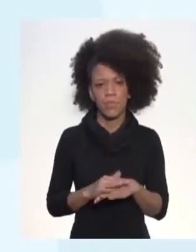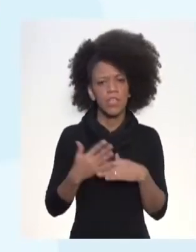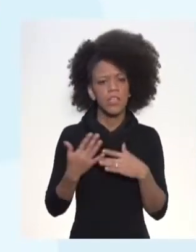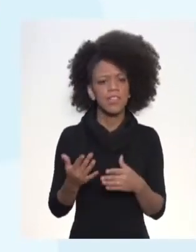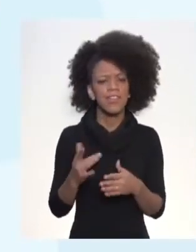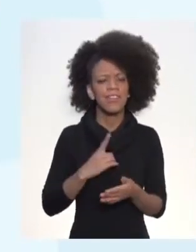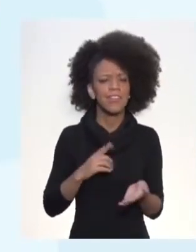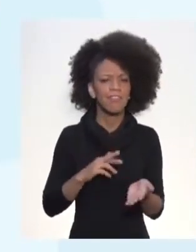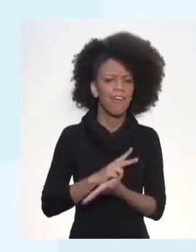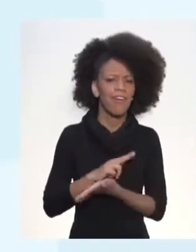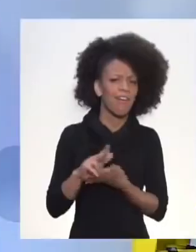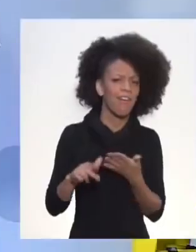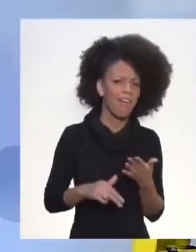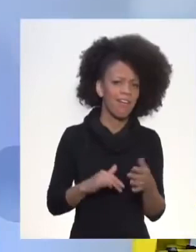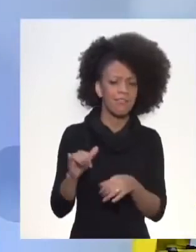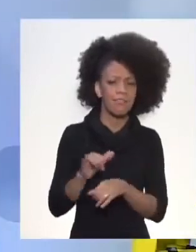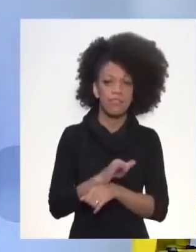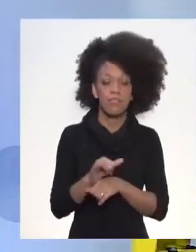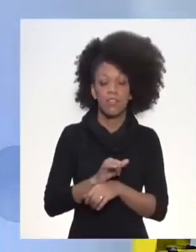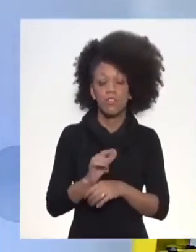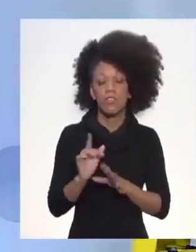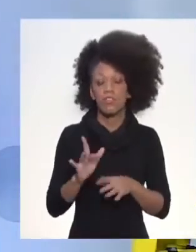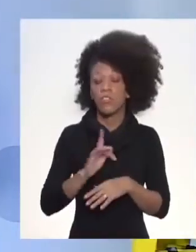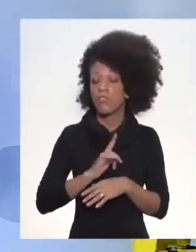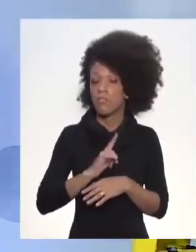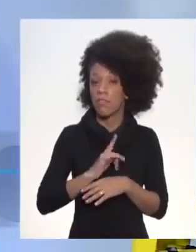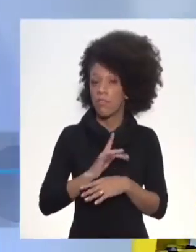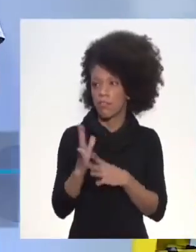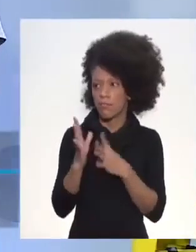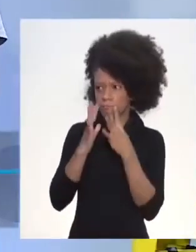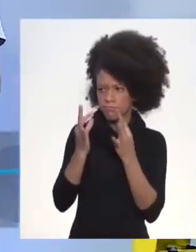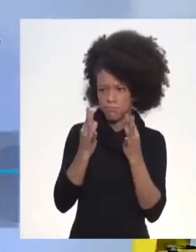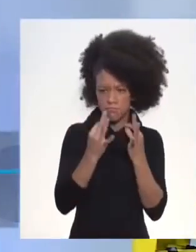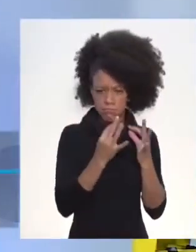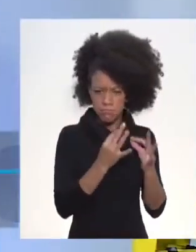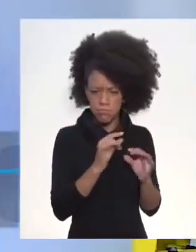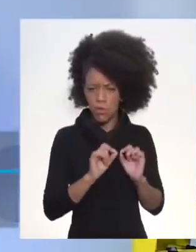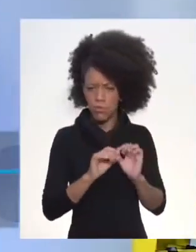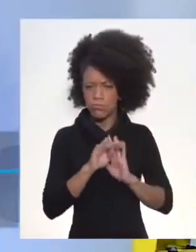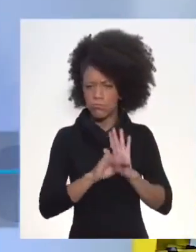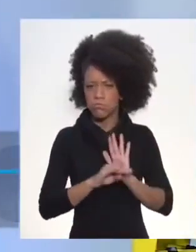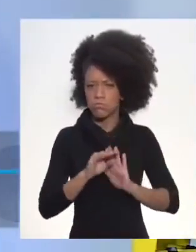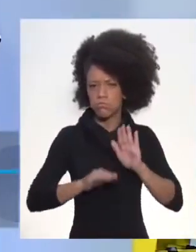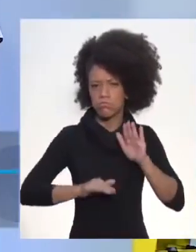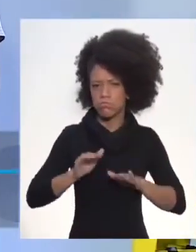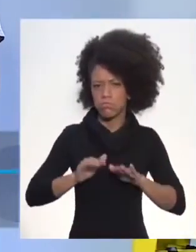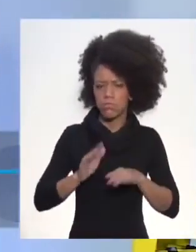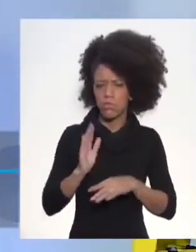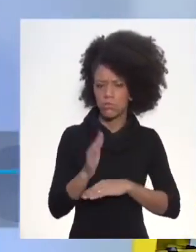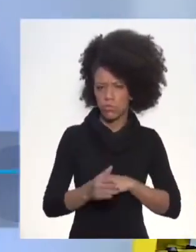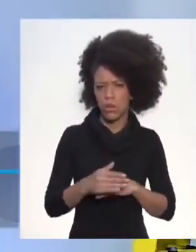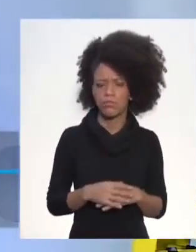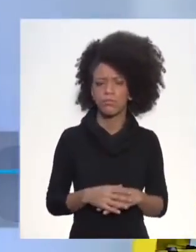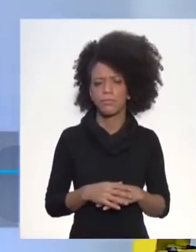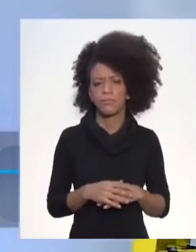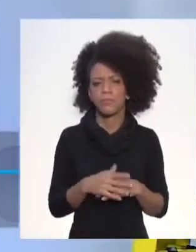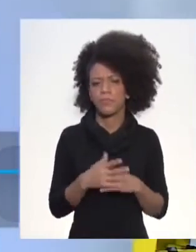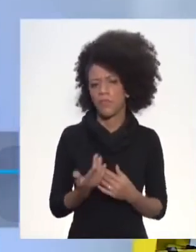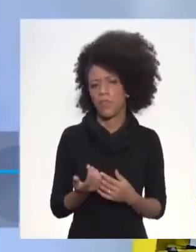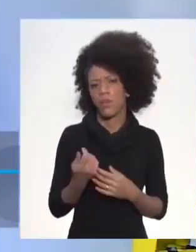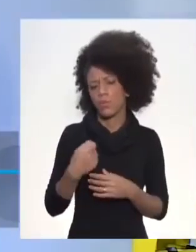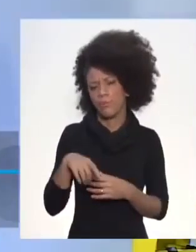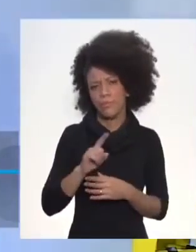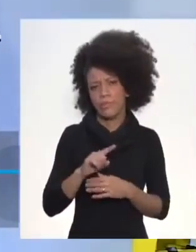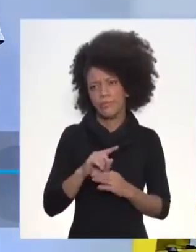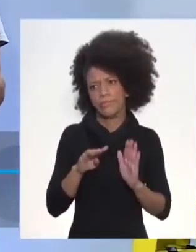existem várias possibilidades de você ter essa percepção da proporcionalidade direta, né? Necessariamente não